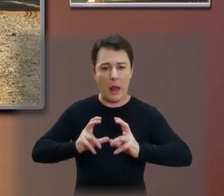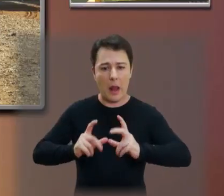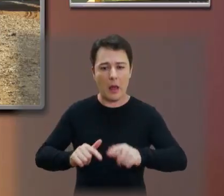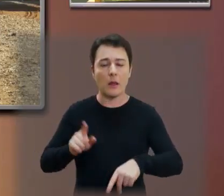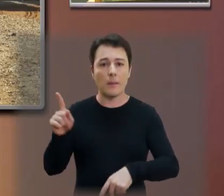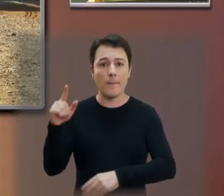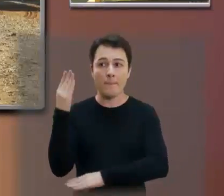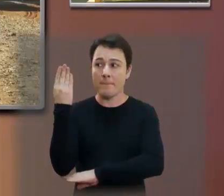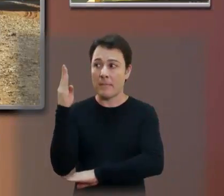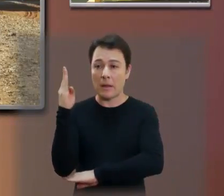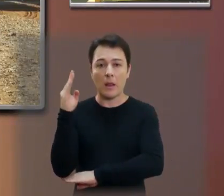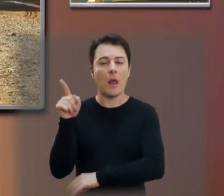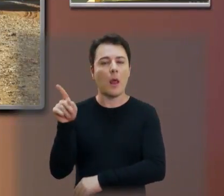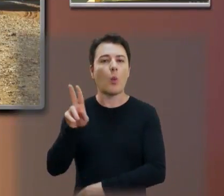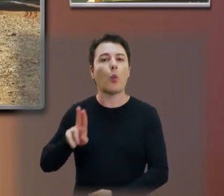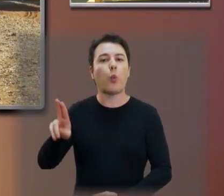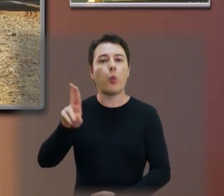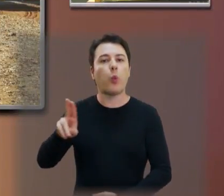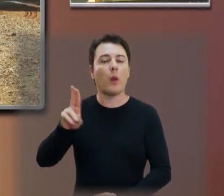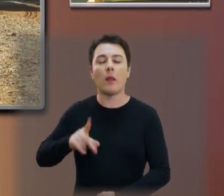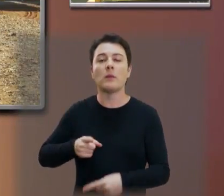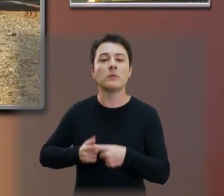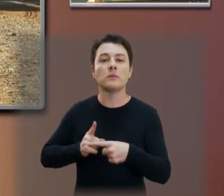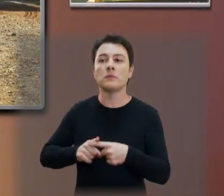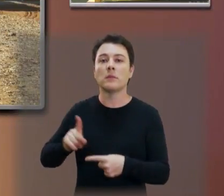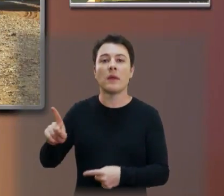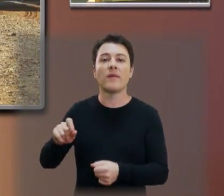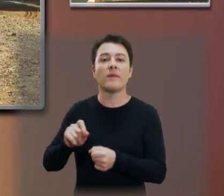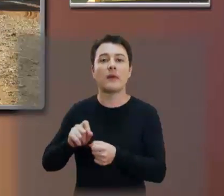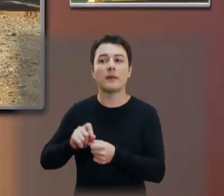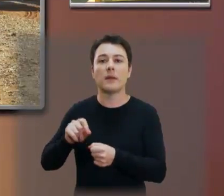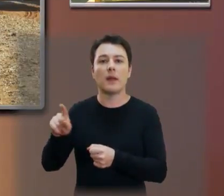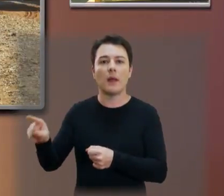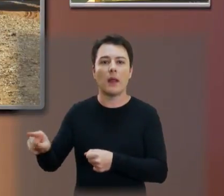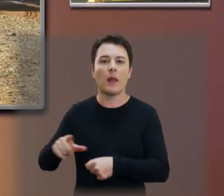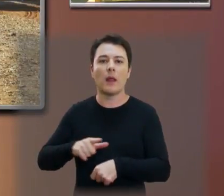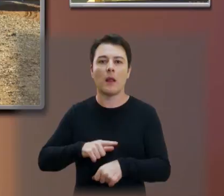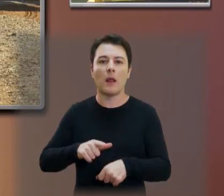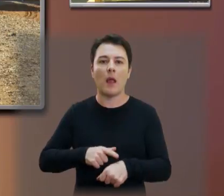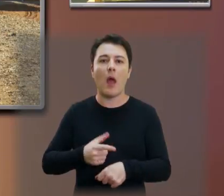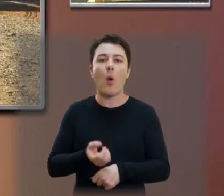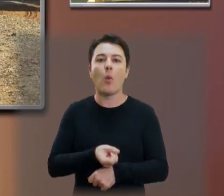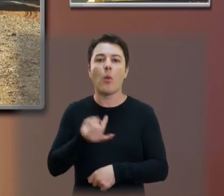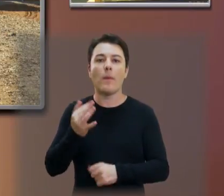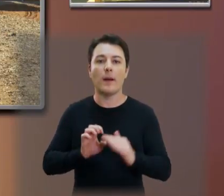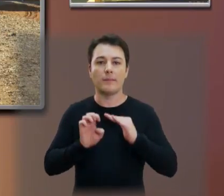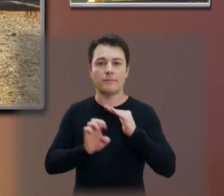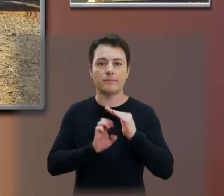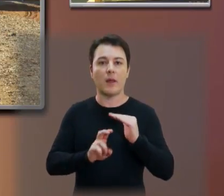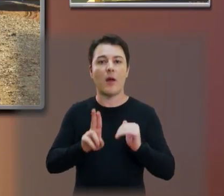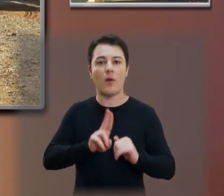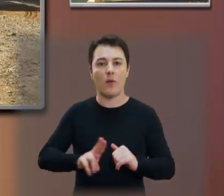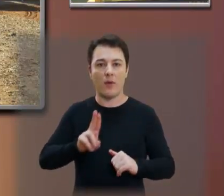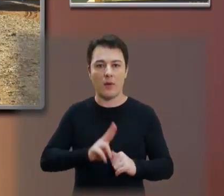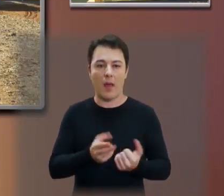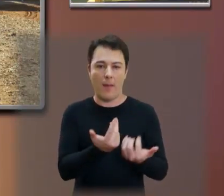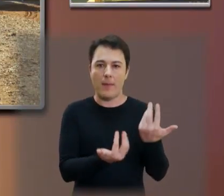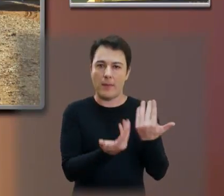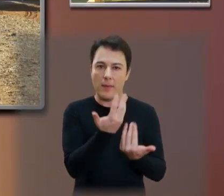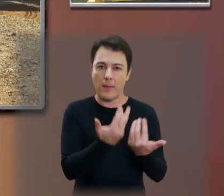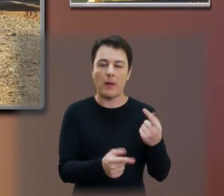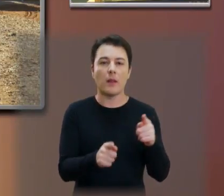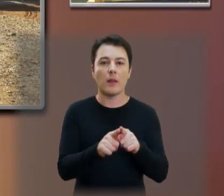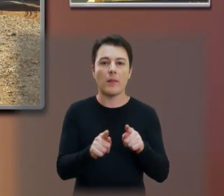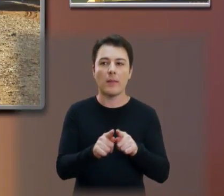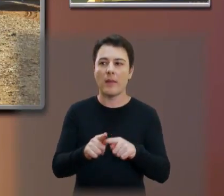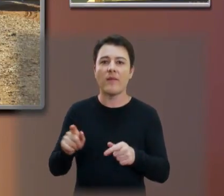sendo usada principalmente para combustível para algumas empresas, ou questão de entulho está sendo usada